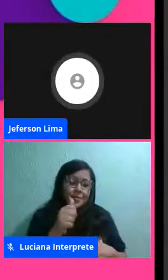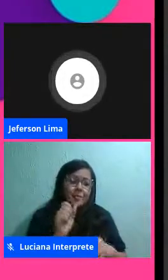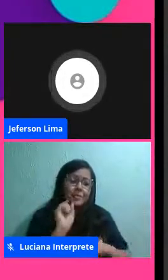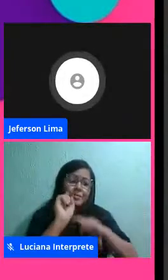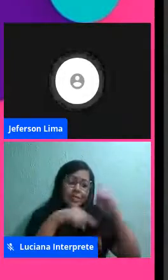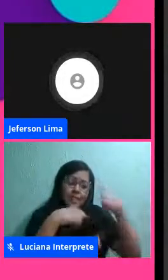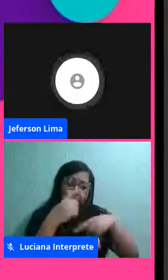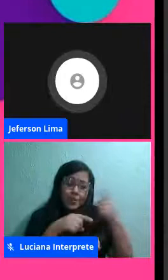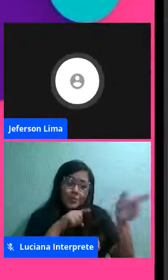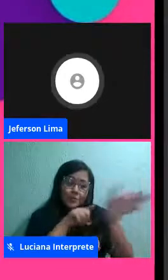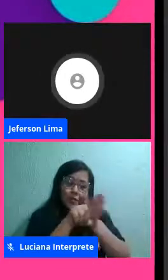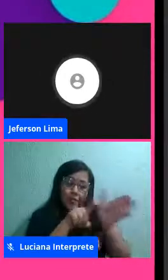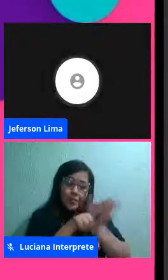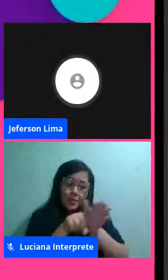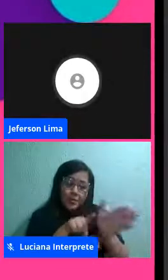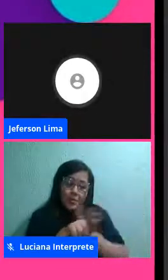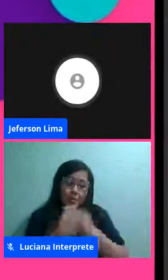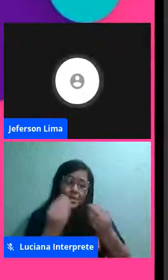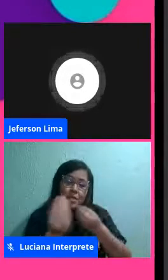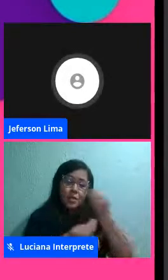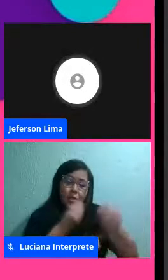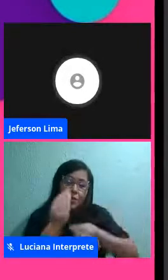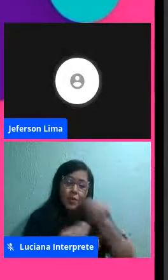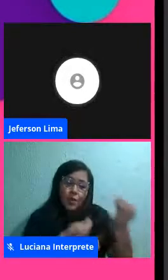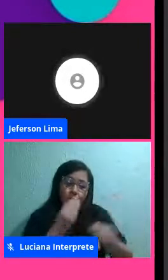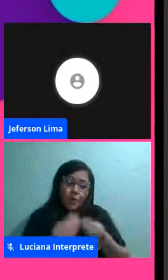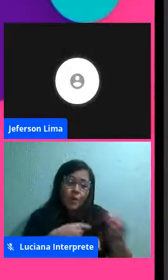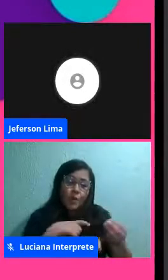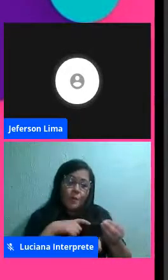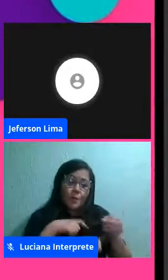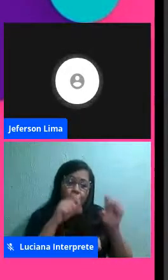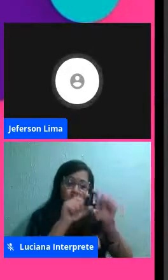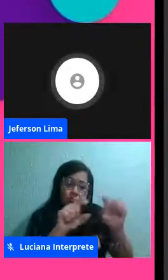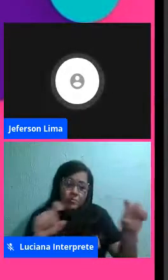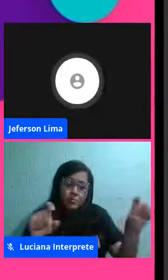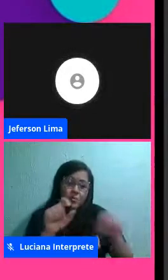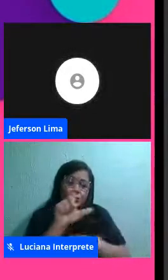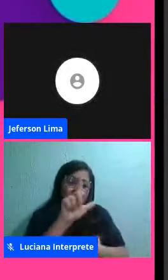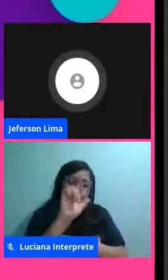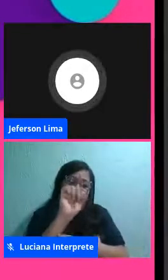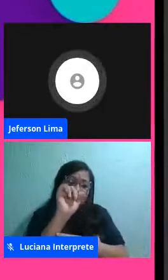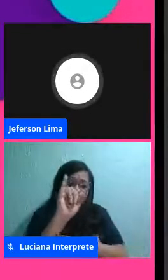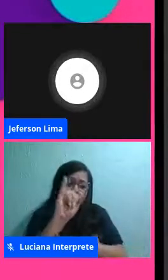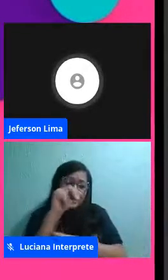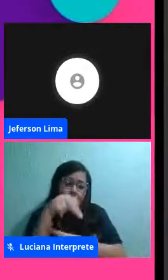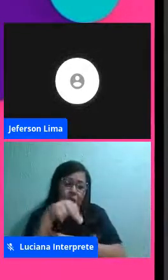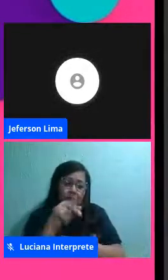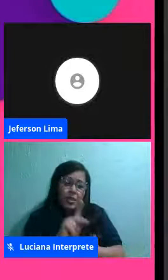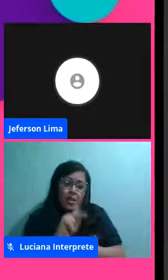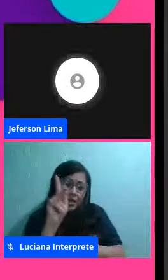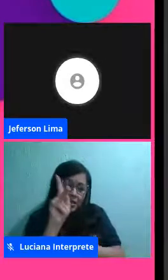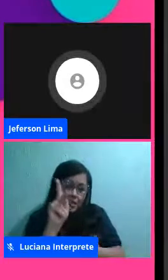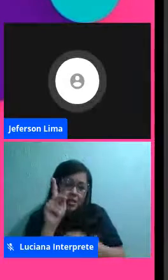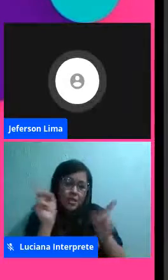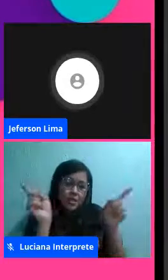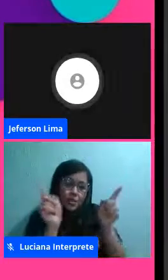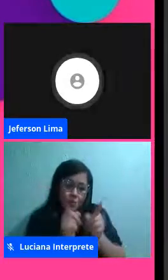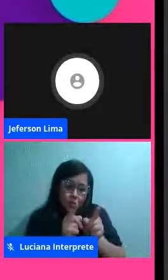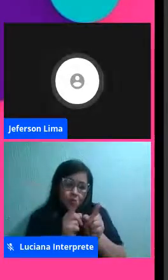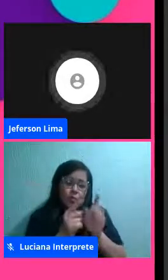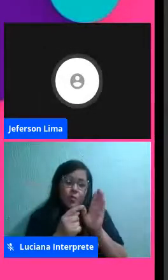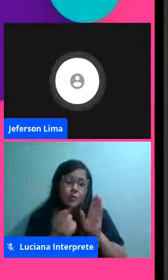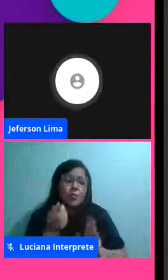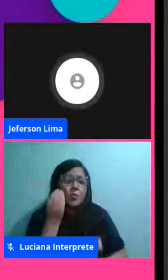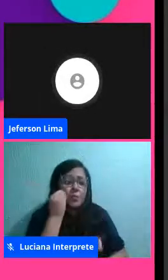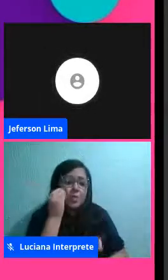perguntar para a galera se tem como eu colocar na descrição um link para um vídeo curto de demonstração. Aí vocês veem como ficou o pós aí disso